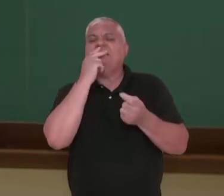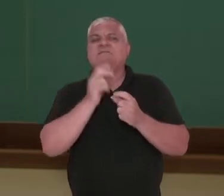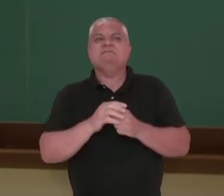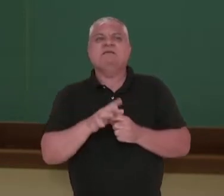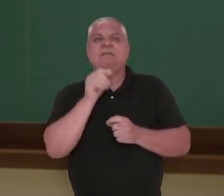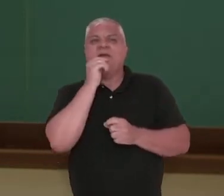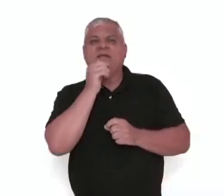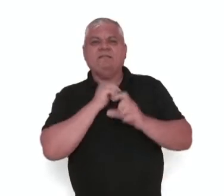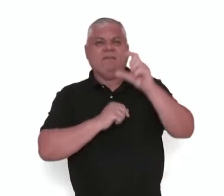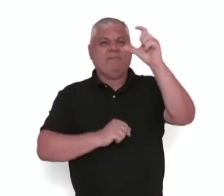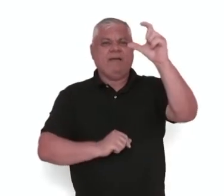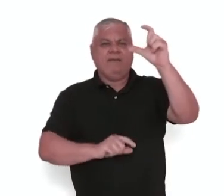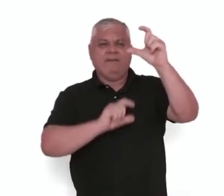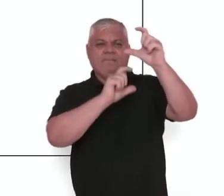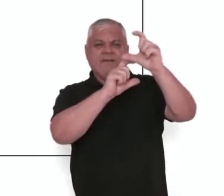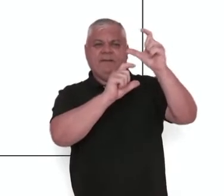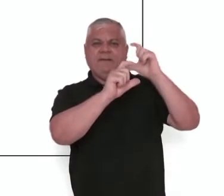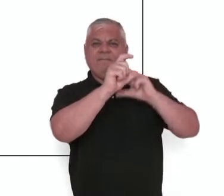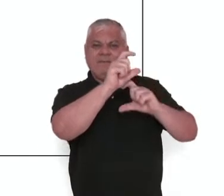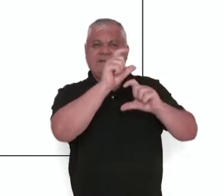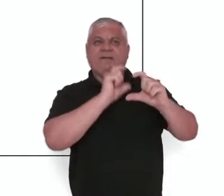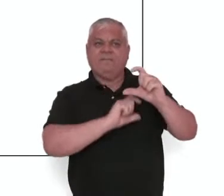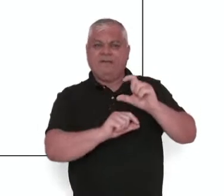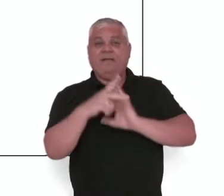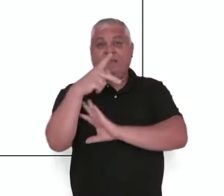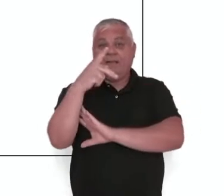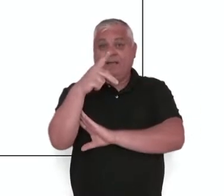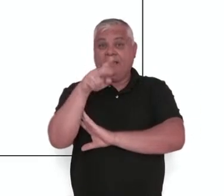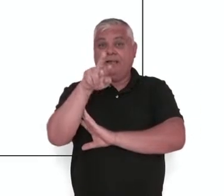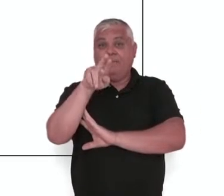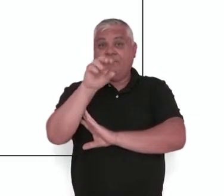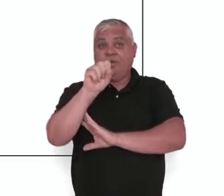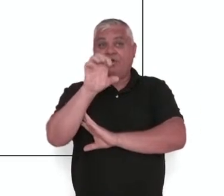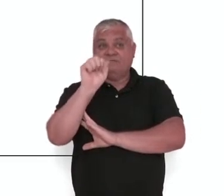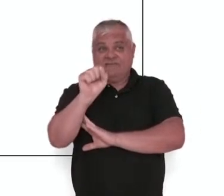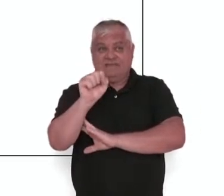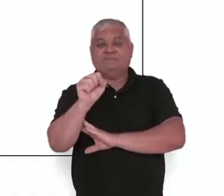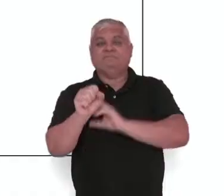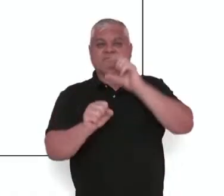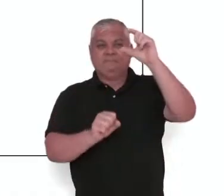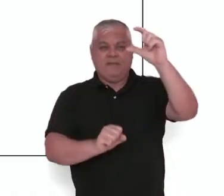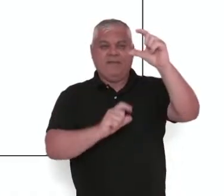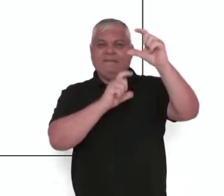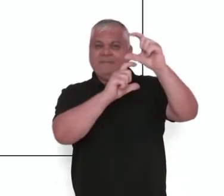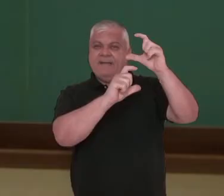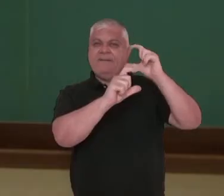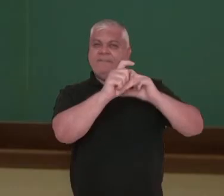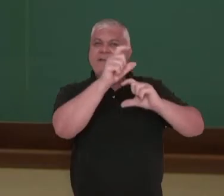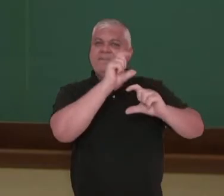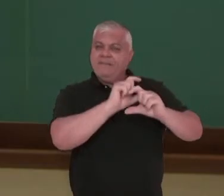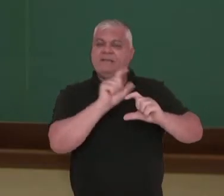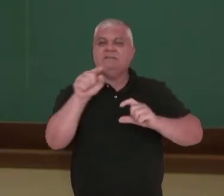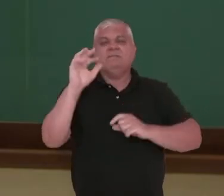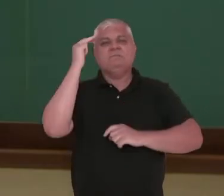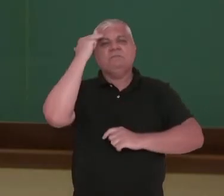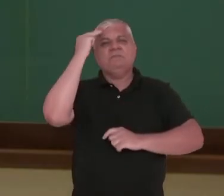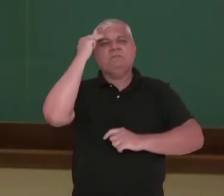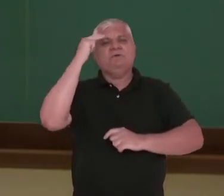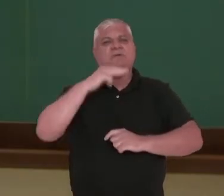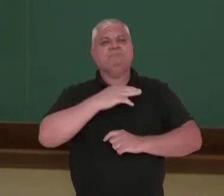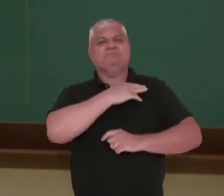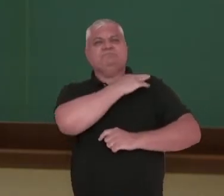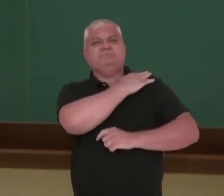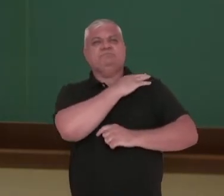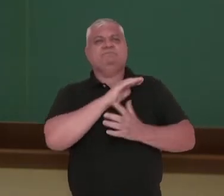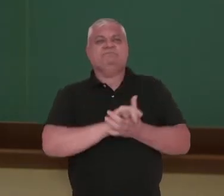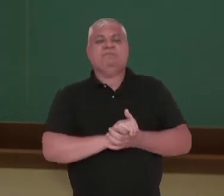em parágrafos. Olha só. Né? O fragmento do Memórias de um Sargento de Milícias é em prosa.